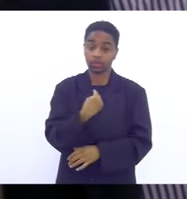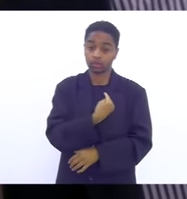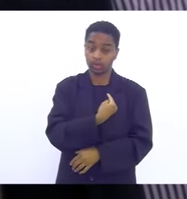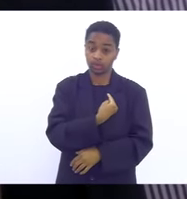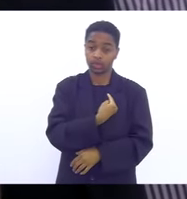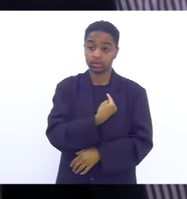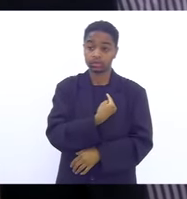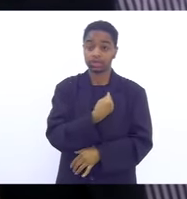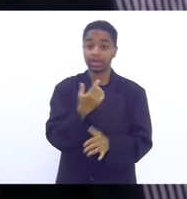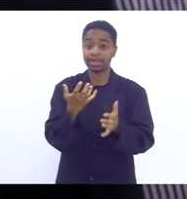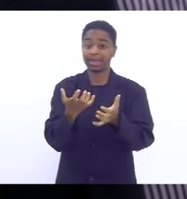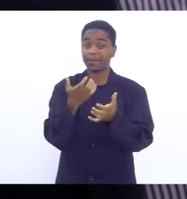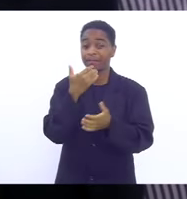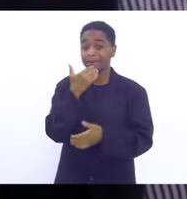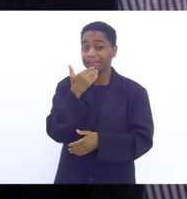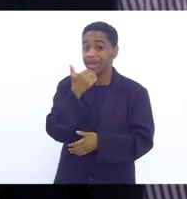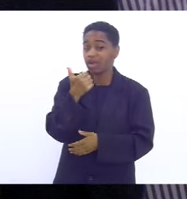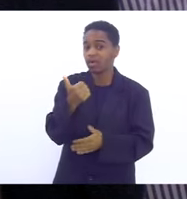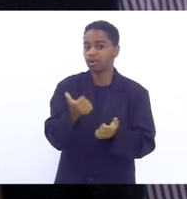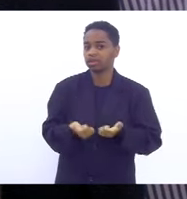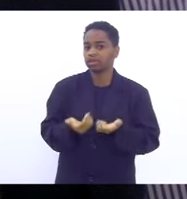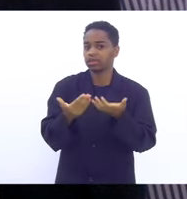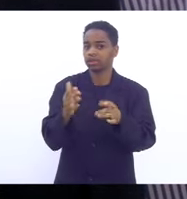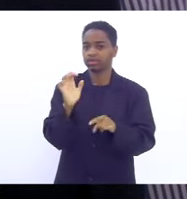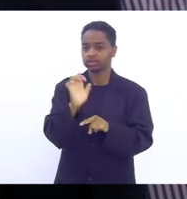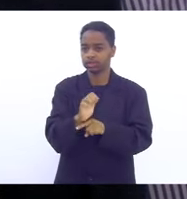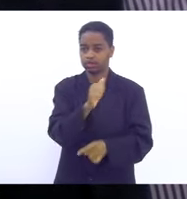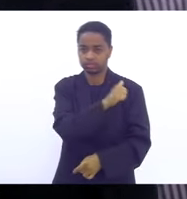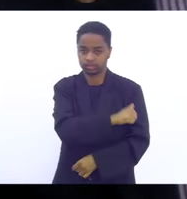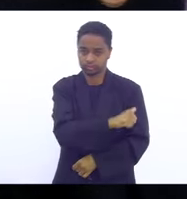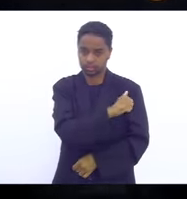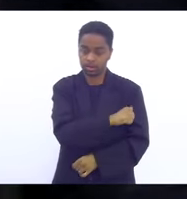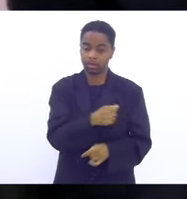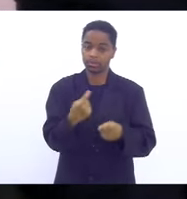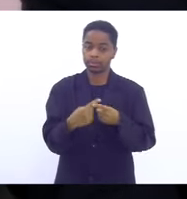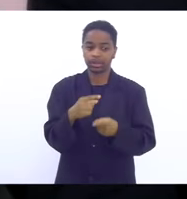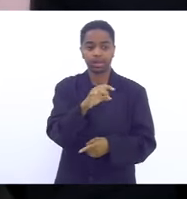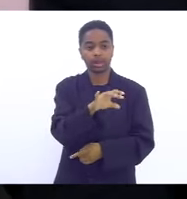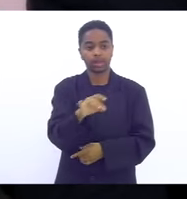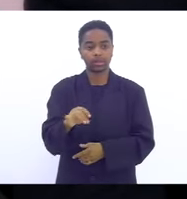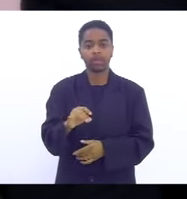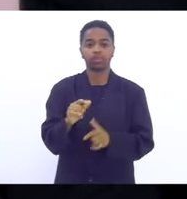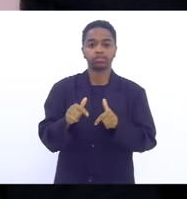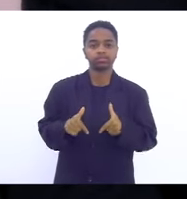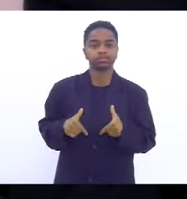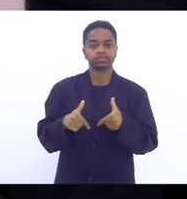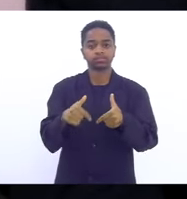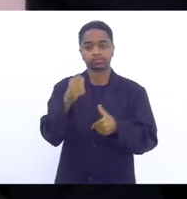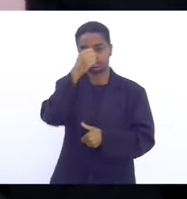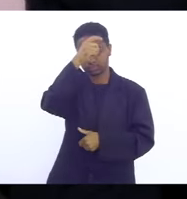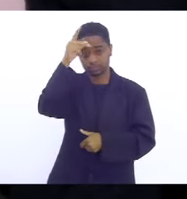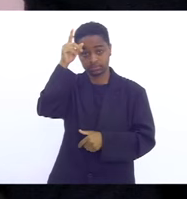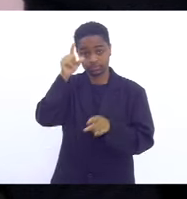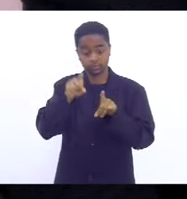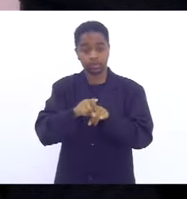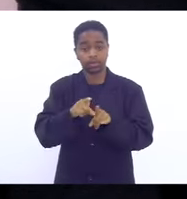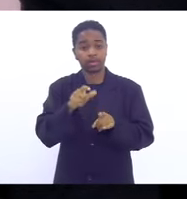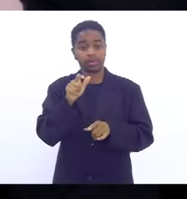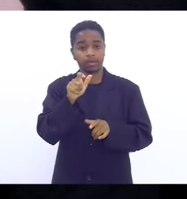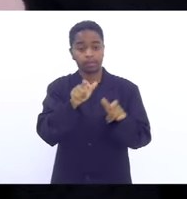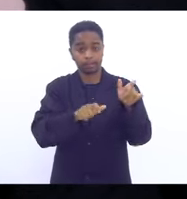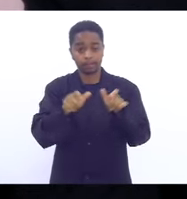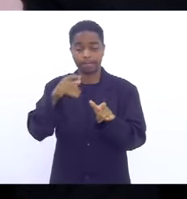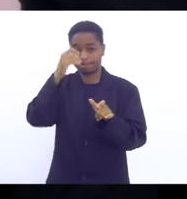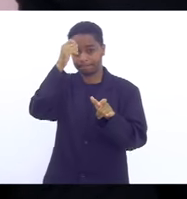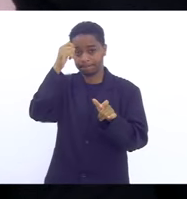intenção de querer o melhor para o Estado do Rio de Janeiro, porque cada um briga pelos seus municípios, como os prefeitos estão aqui também,